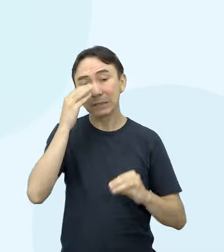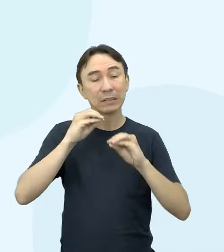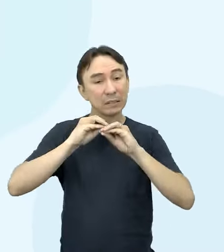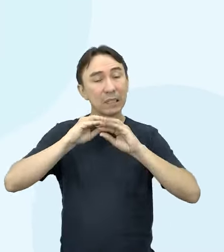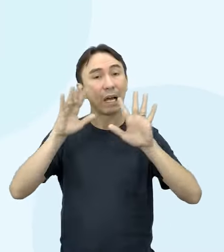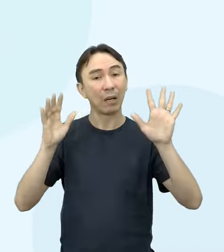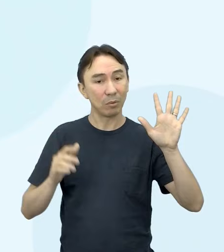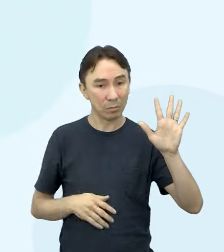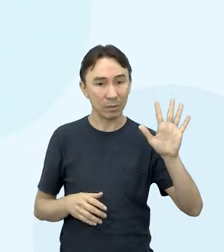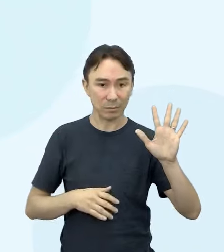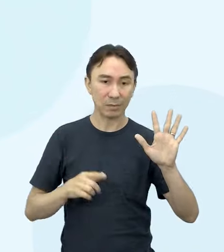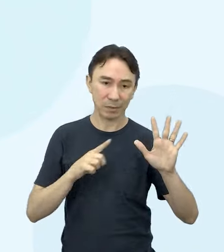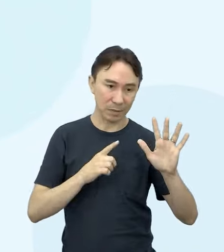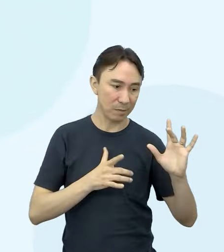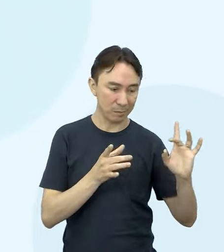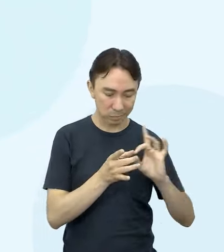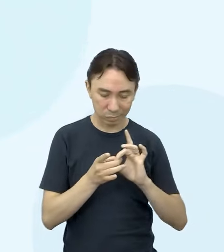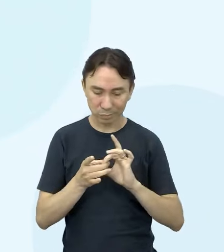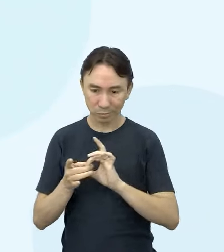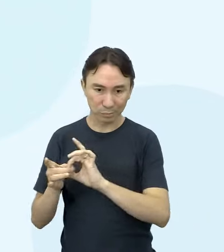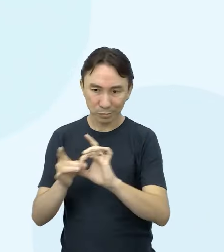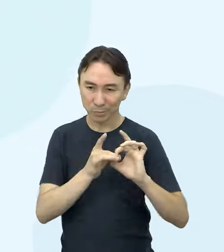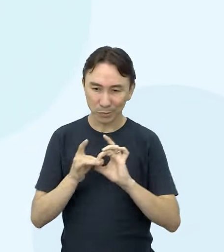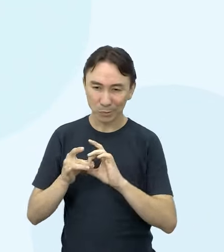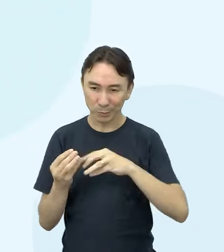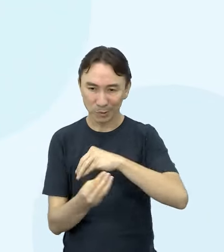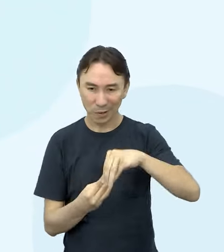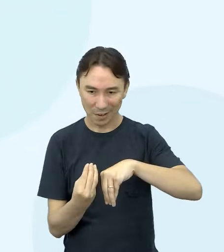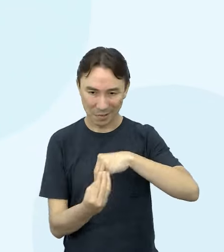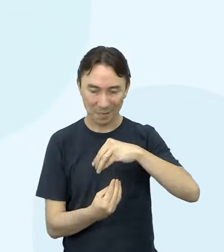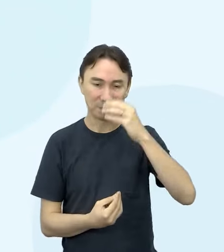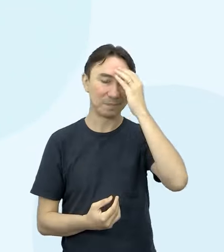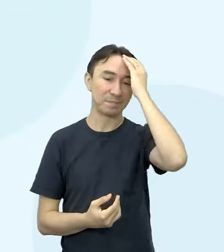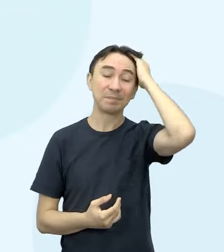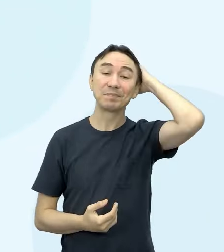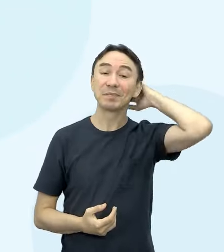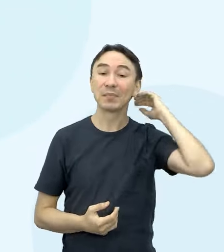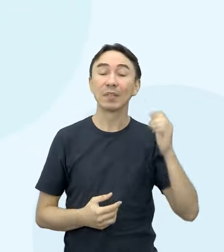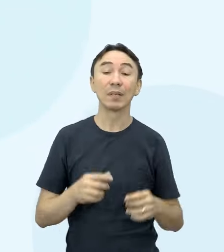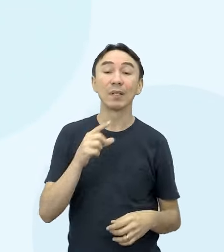dessa integração. Aqui especificamente, né, a gente